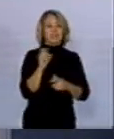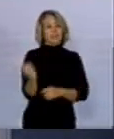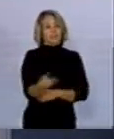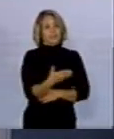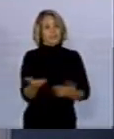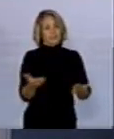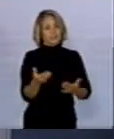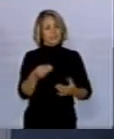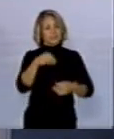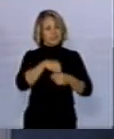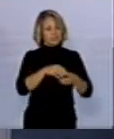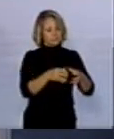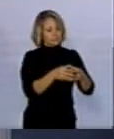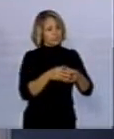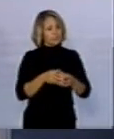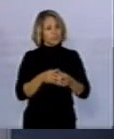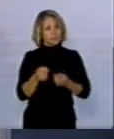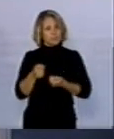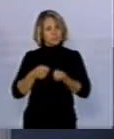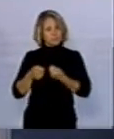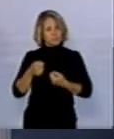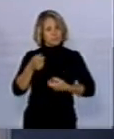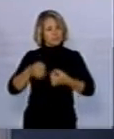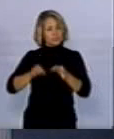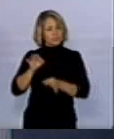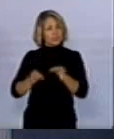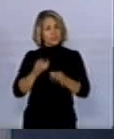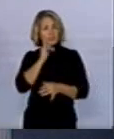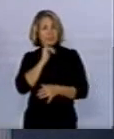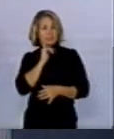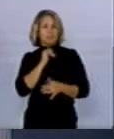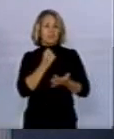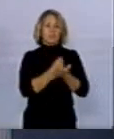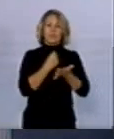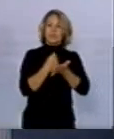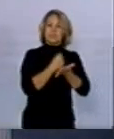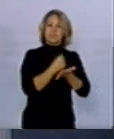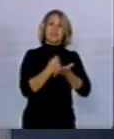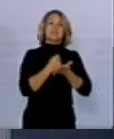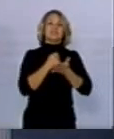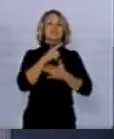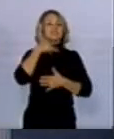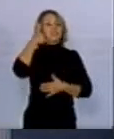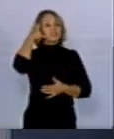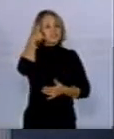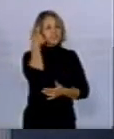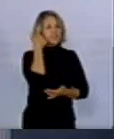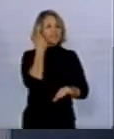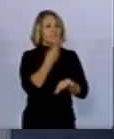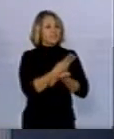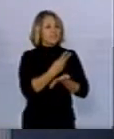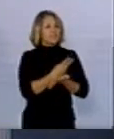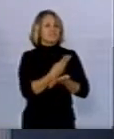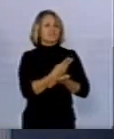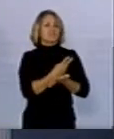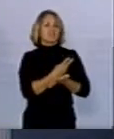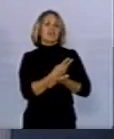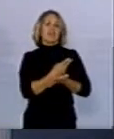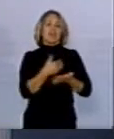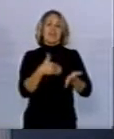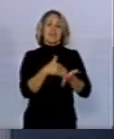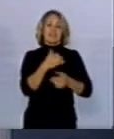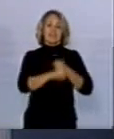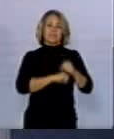ordenamento jurídico. Se a gente olhar, por exemplo, o contrato de concessão da telefonia fixa até 2011,